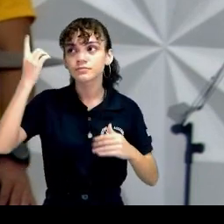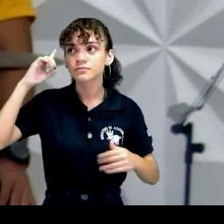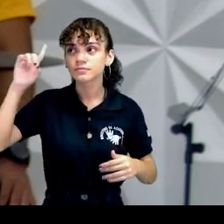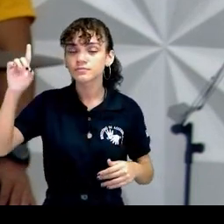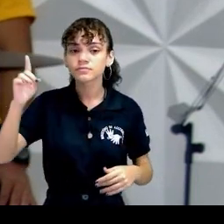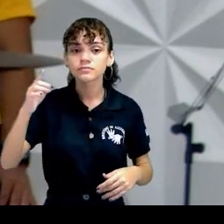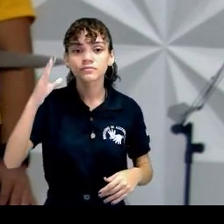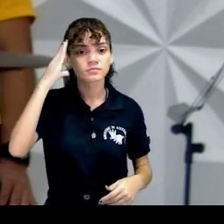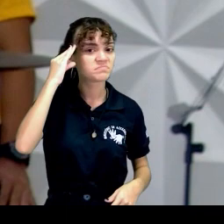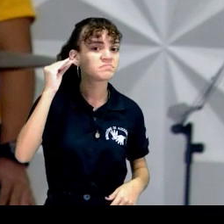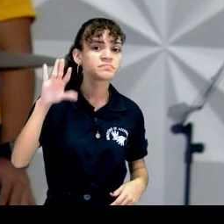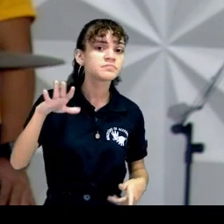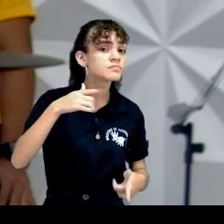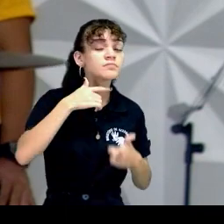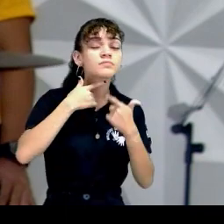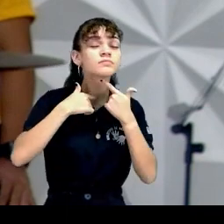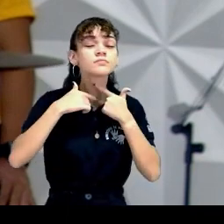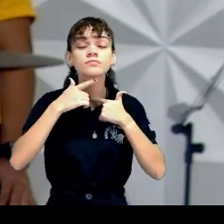quer.